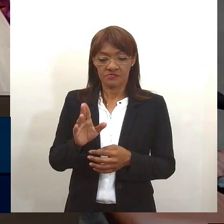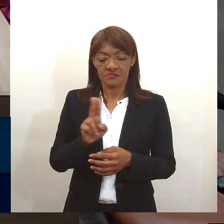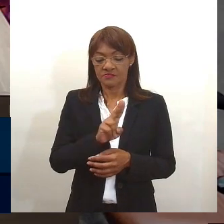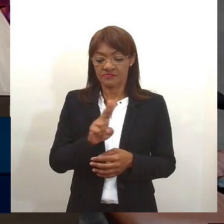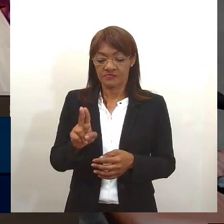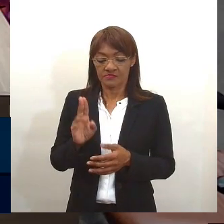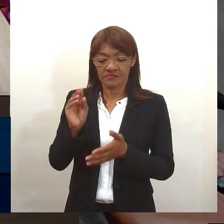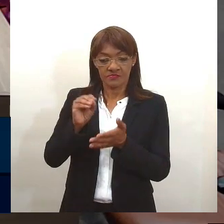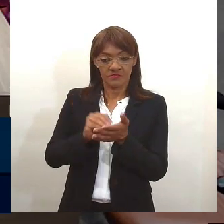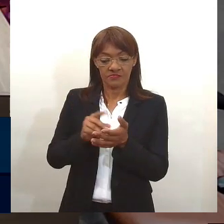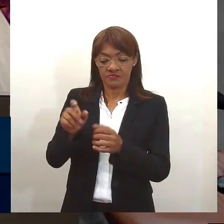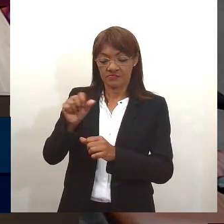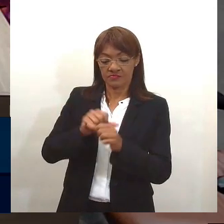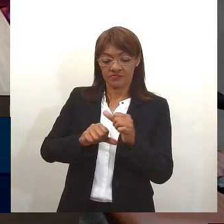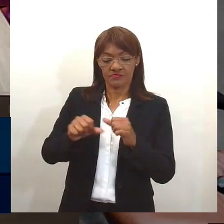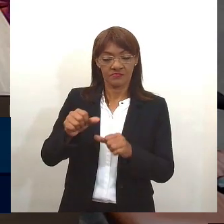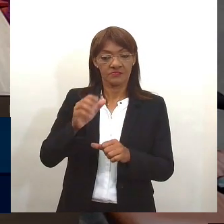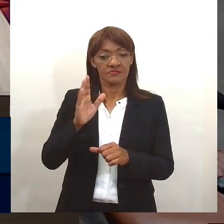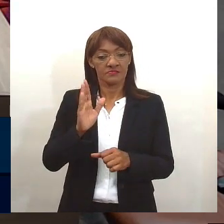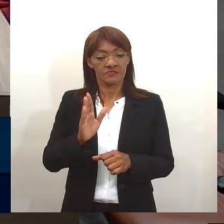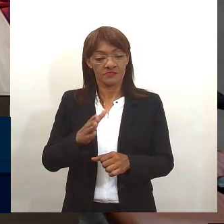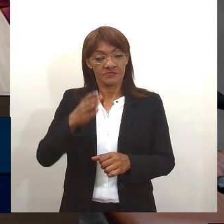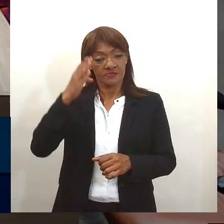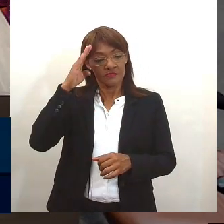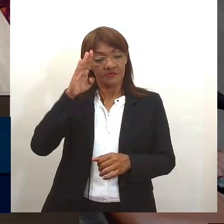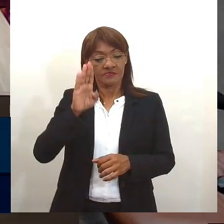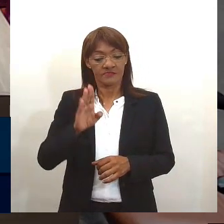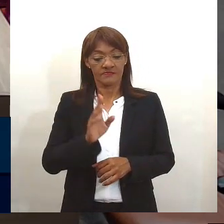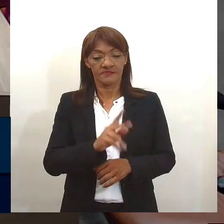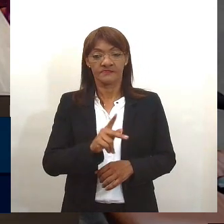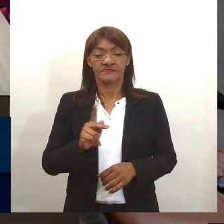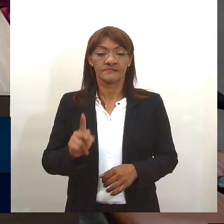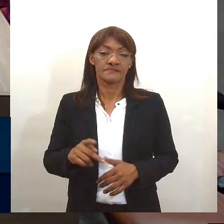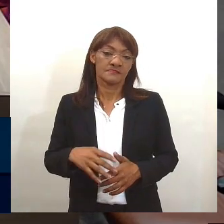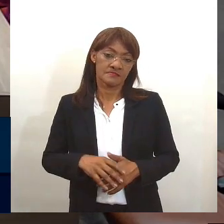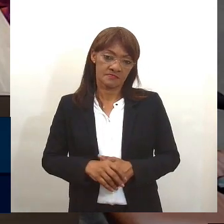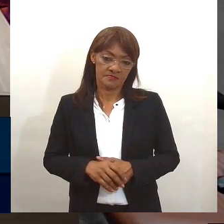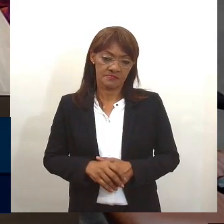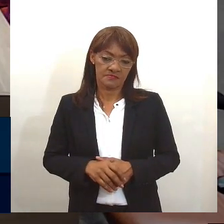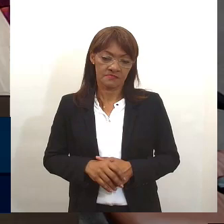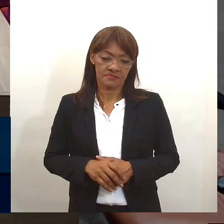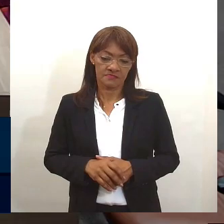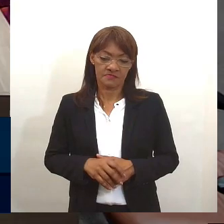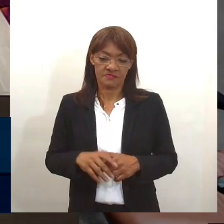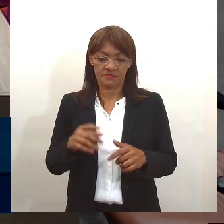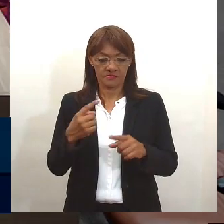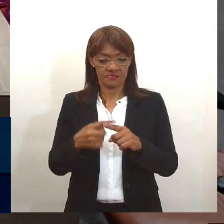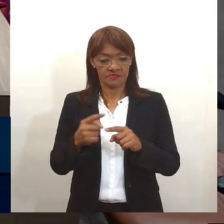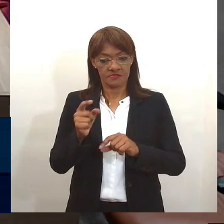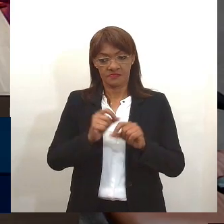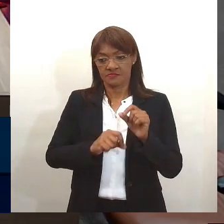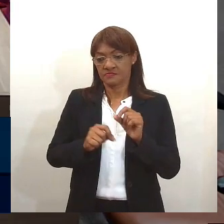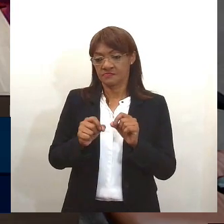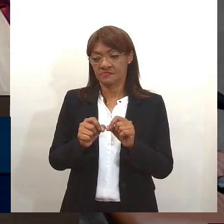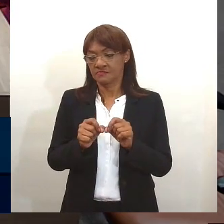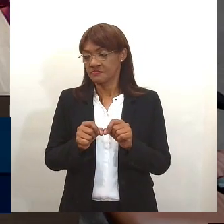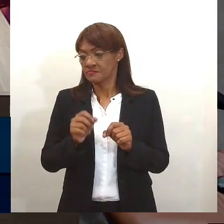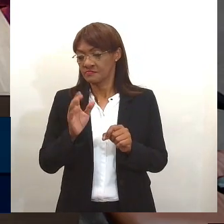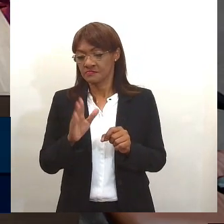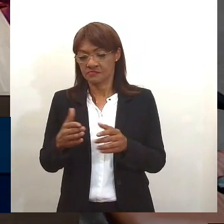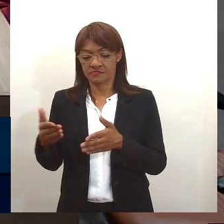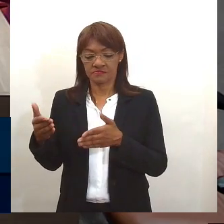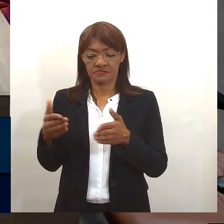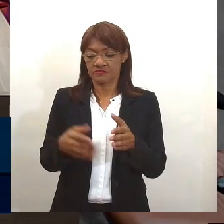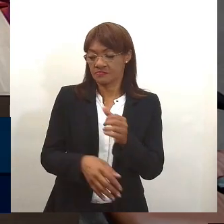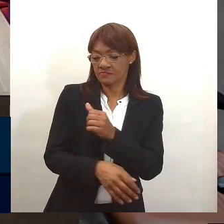principalmente para os professores e professoras, né? Tem um impasse também dos enfermeiros e enfermeira do,